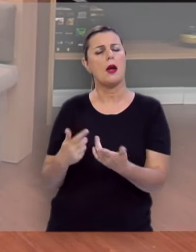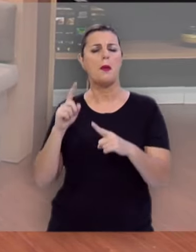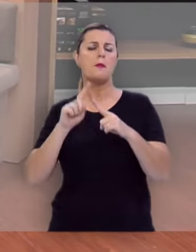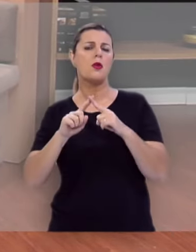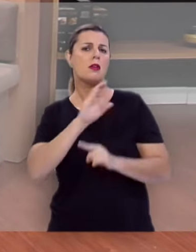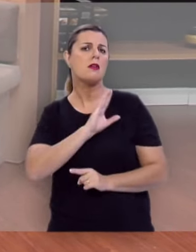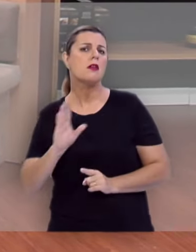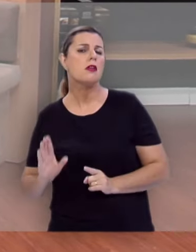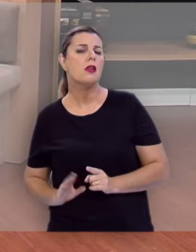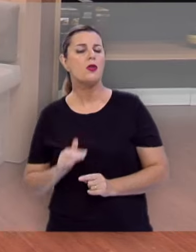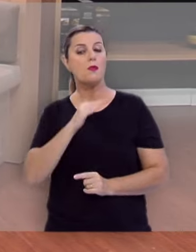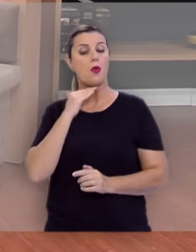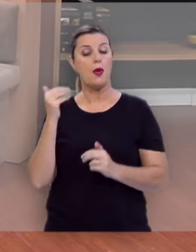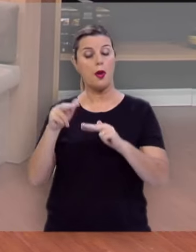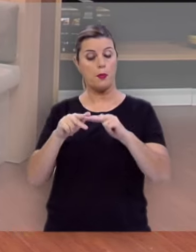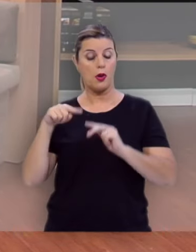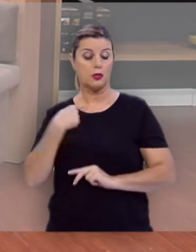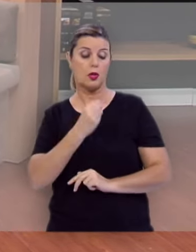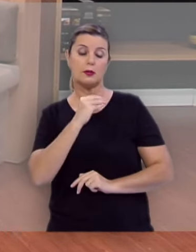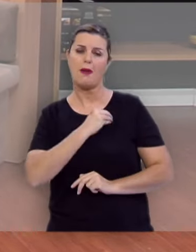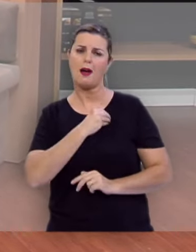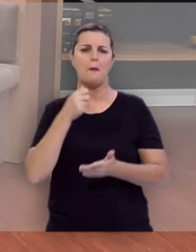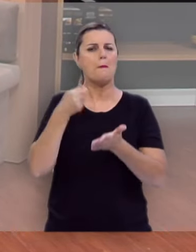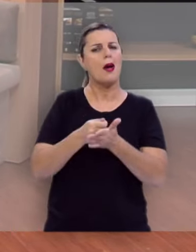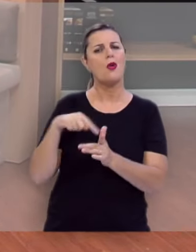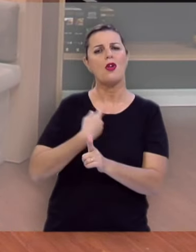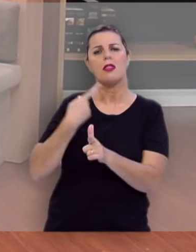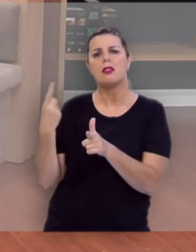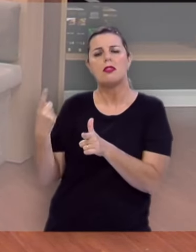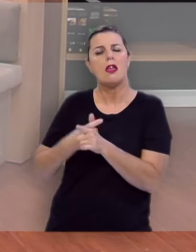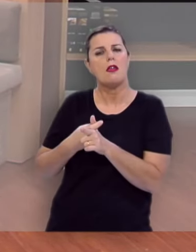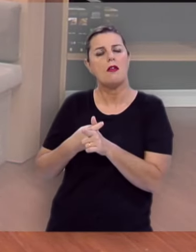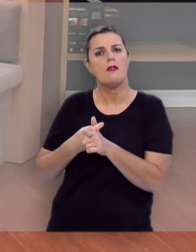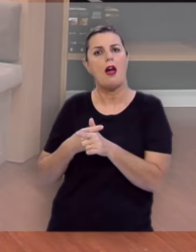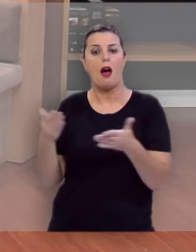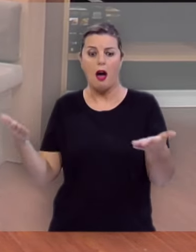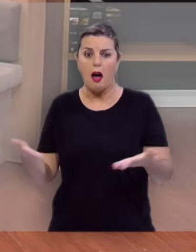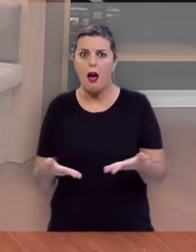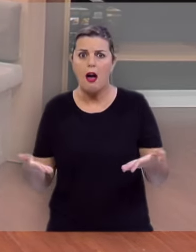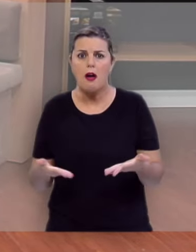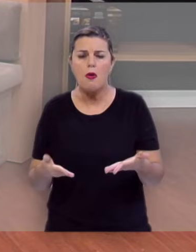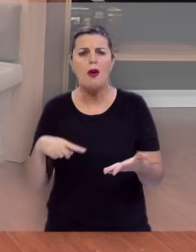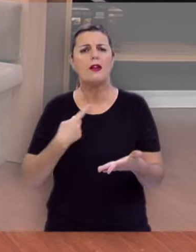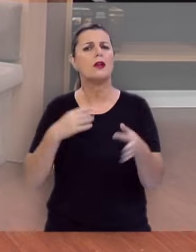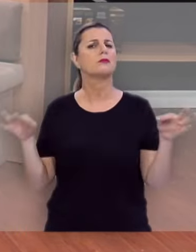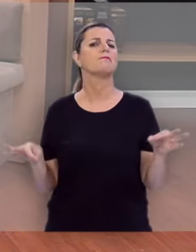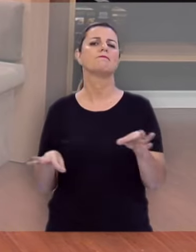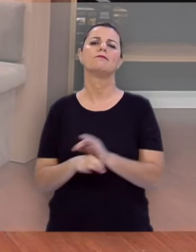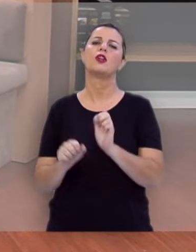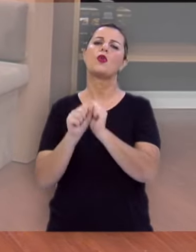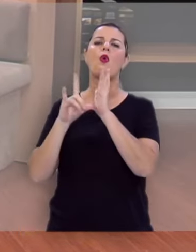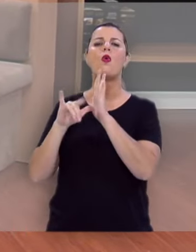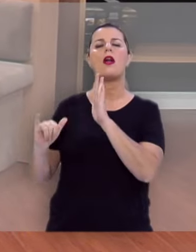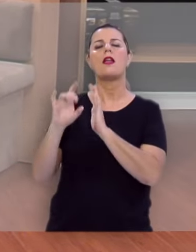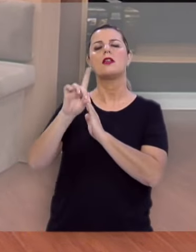Cristo morreu pelos nossos pecados e pagou a nossa dívida, agora então nós estamos quites com a lei